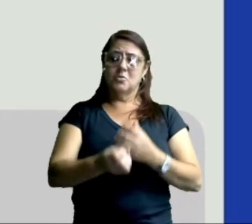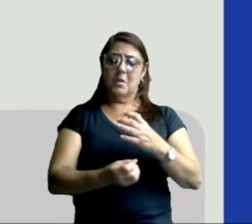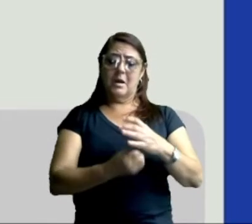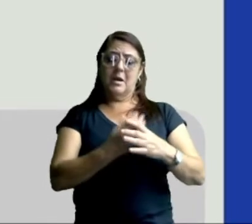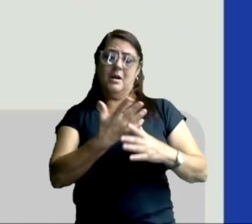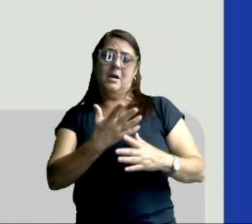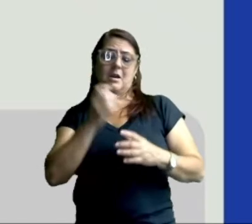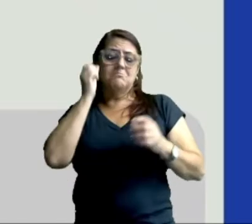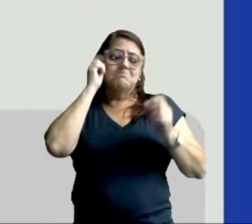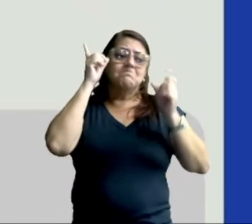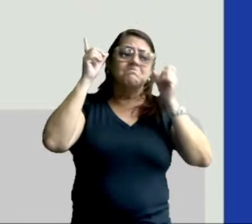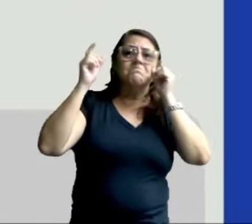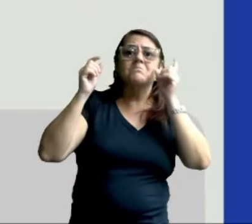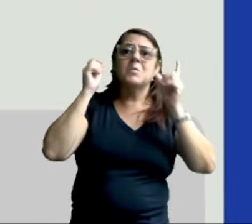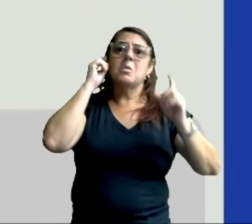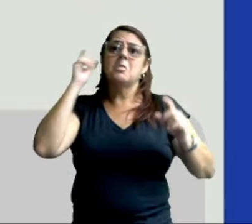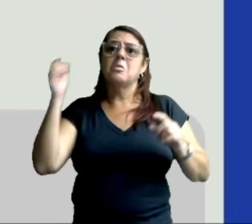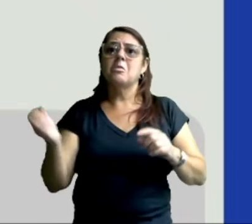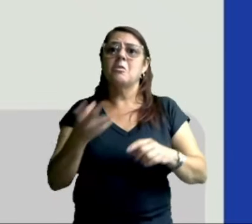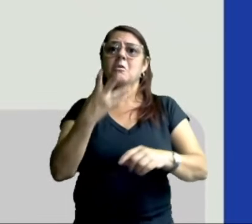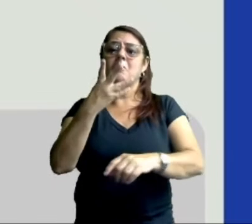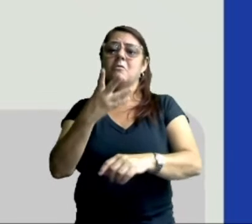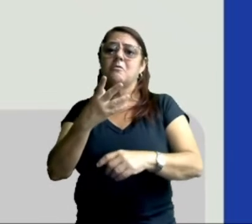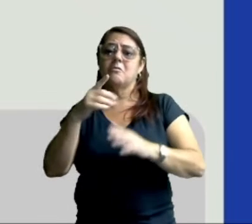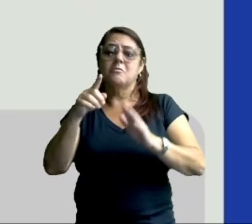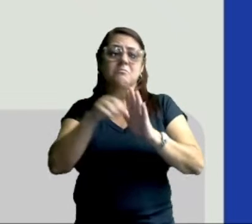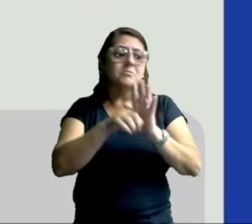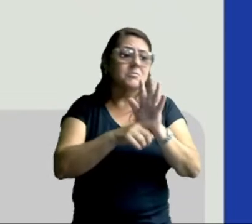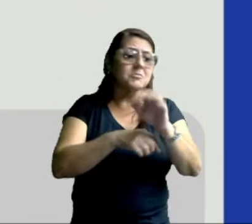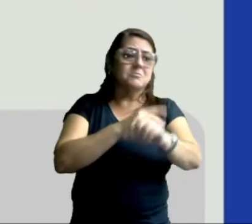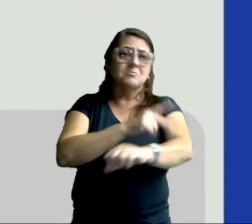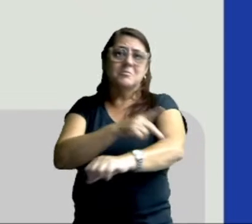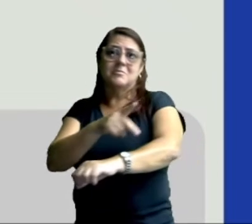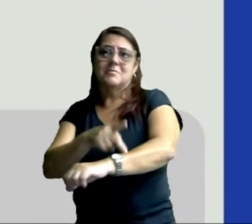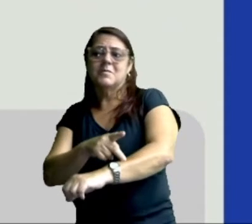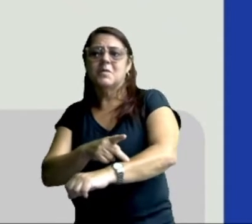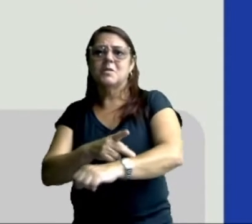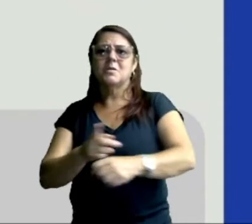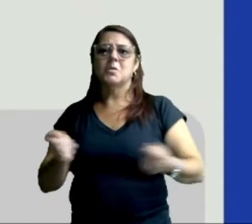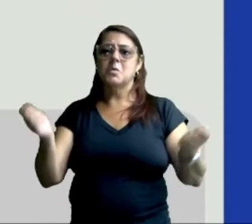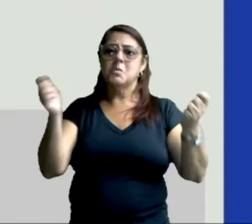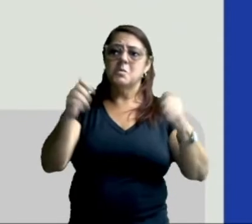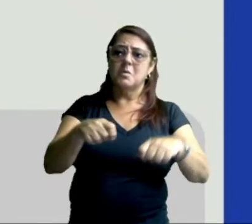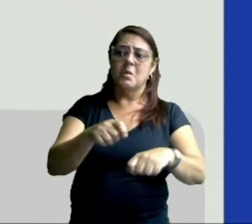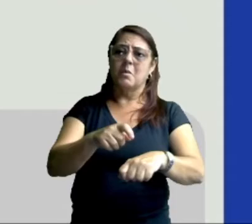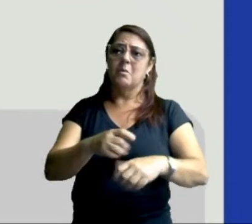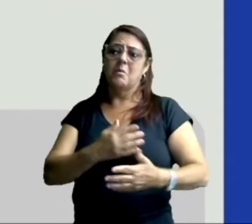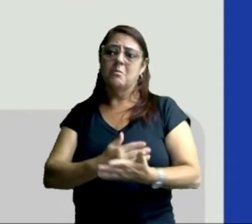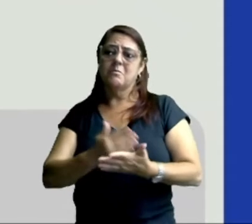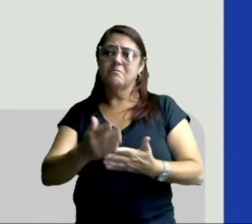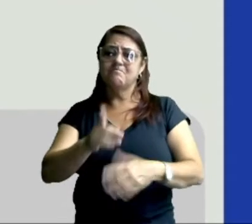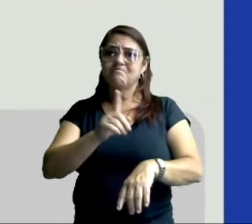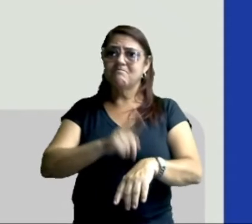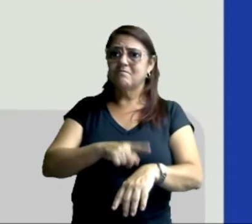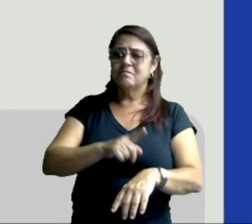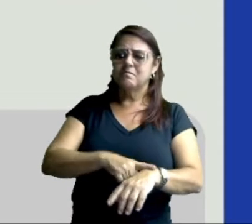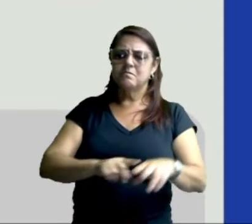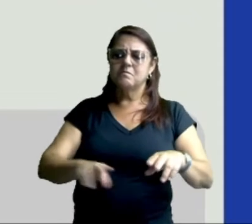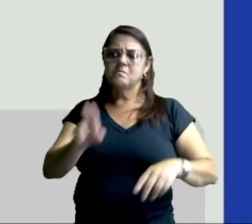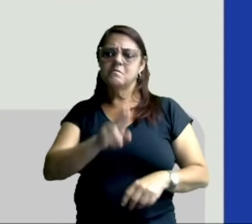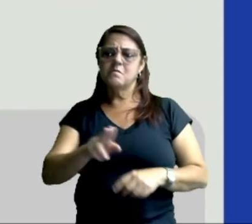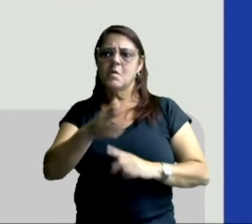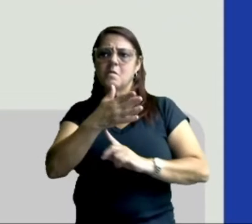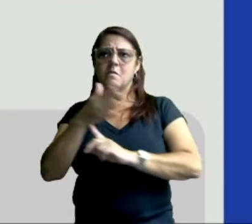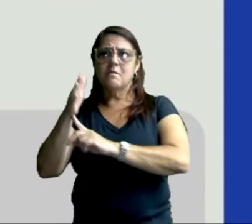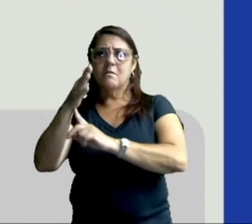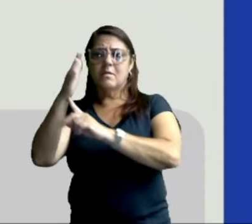criar novas estratégias pedagógicas, né? A partir do momento que eu utilizo, né, um equipamento tecnológico,